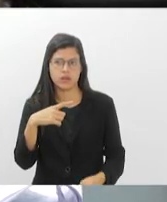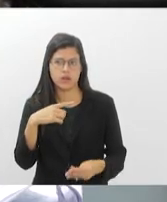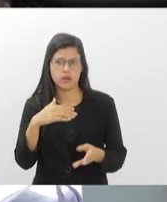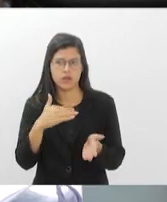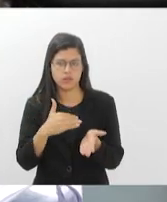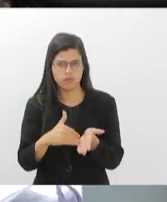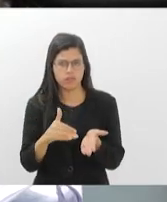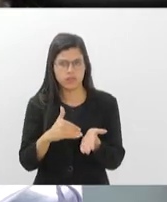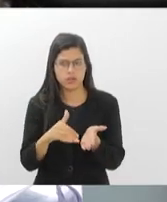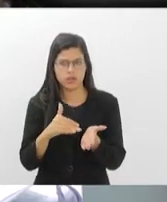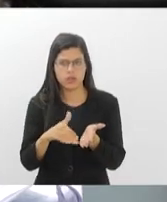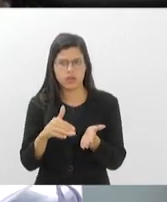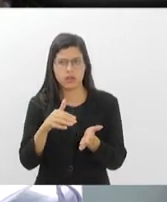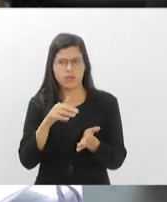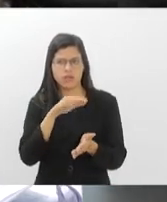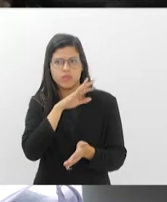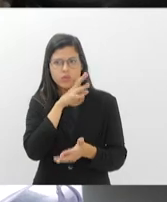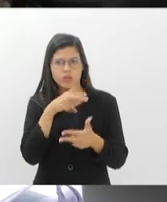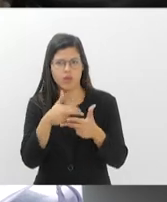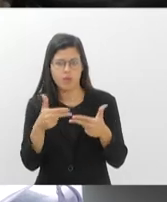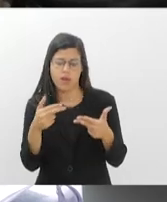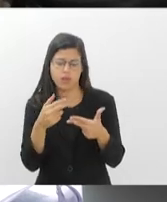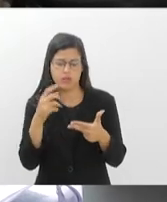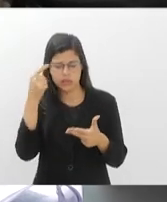dos animais. Né? A ideia é boa.